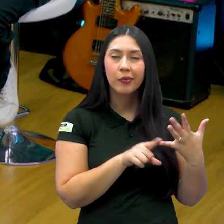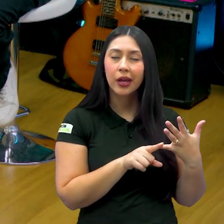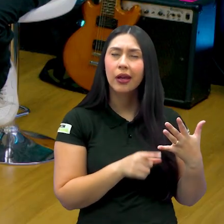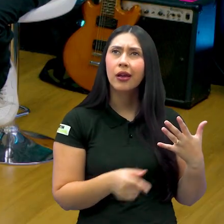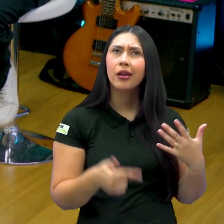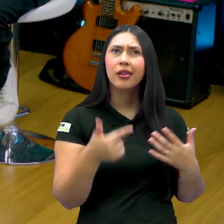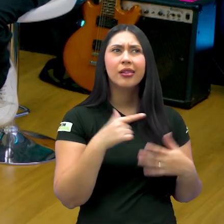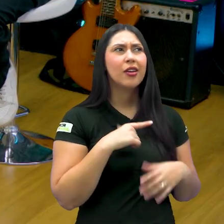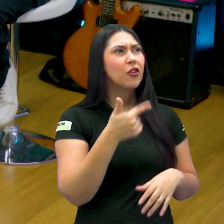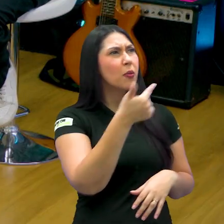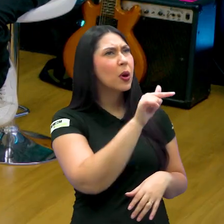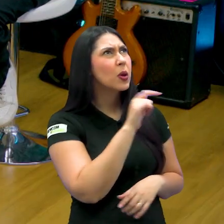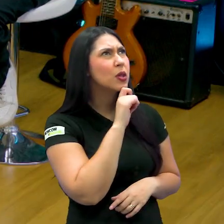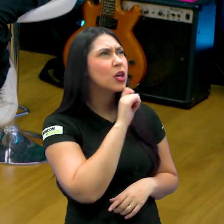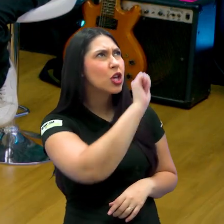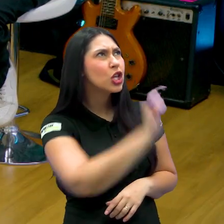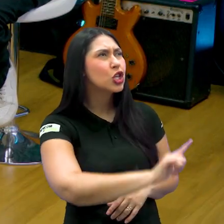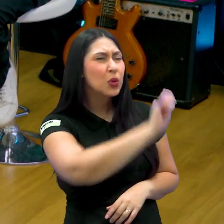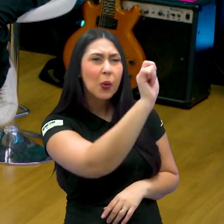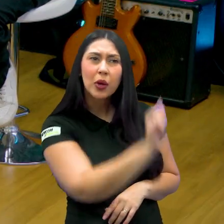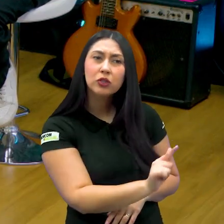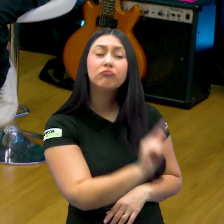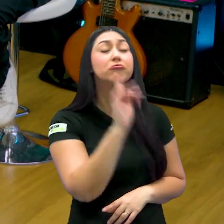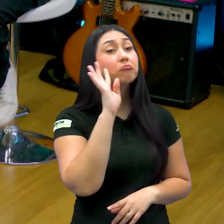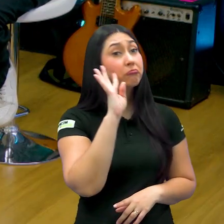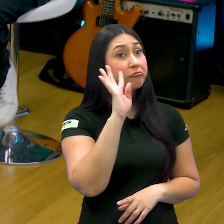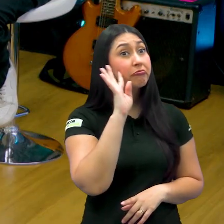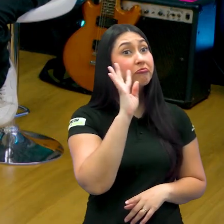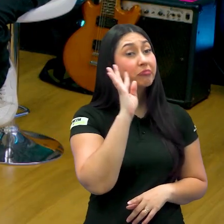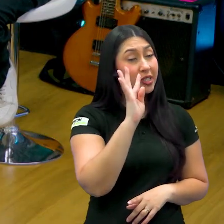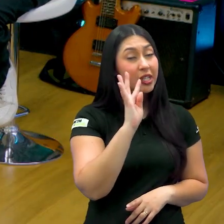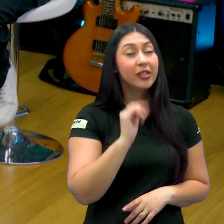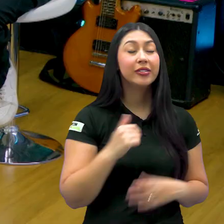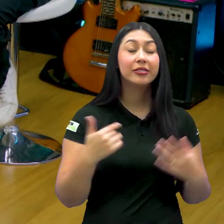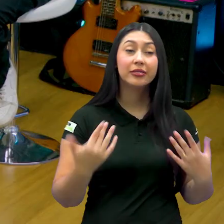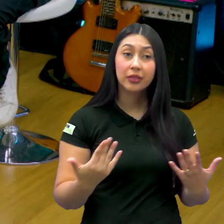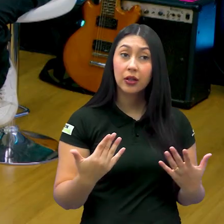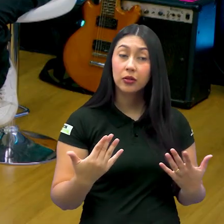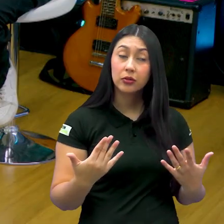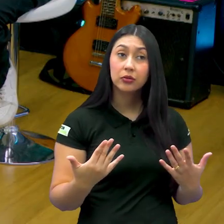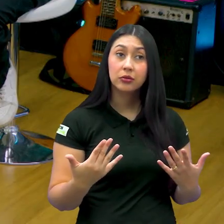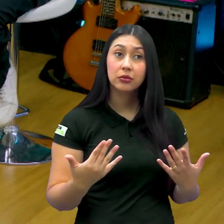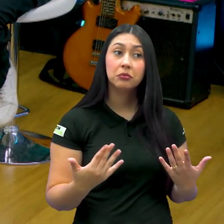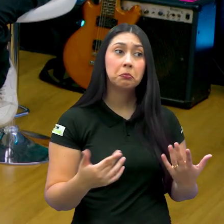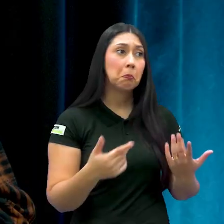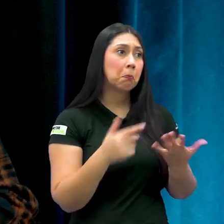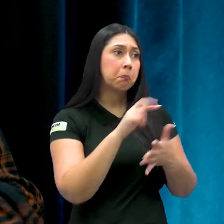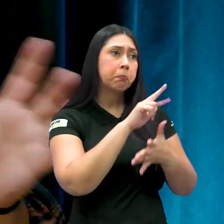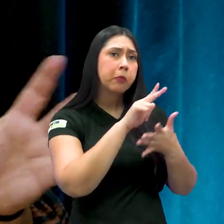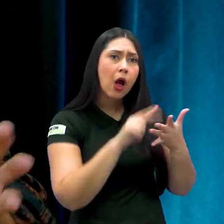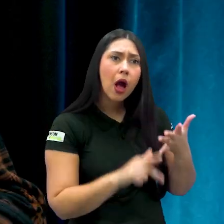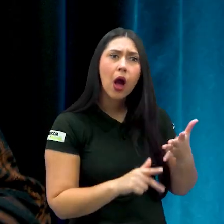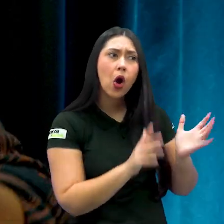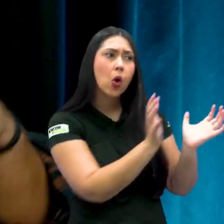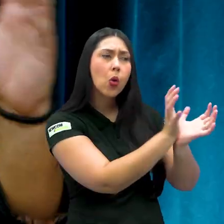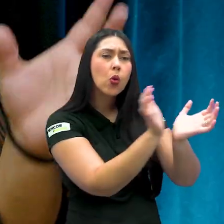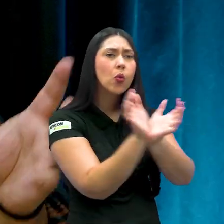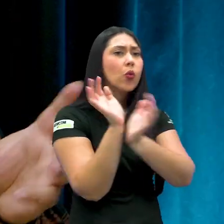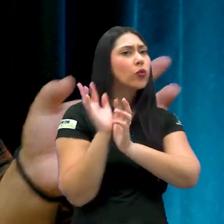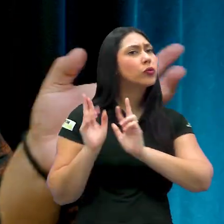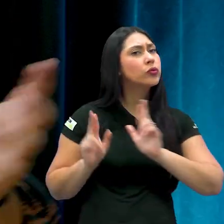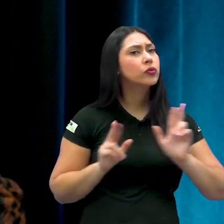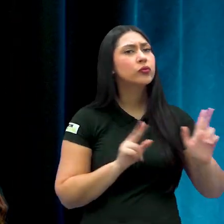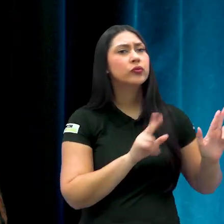banda de Maceió, acho que chama Azul Azul. Também é bem legal. Então acho que assim, a gente tem muita coisa. Uma banda diferente da outra,